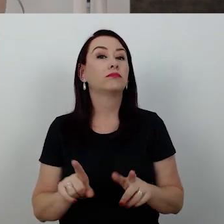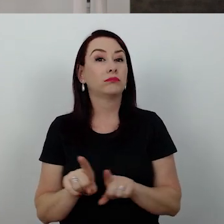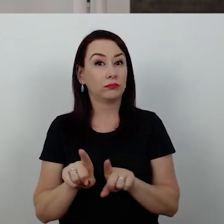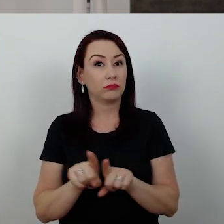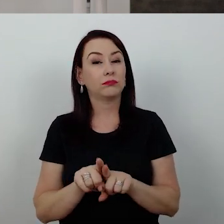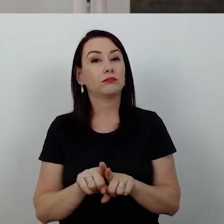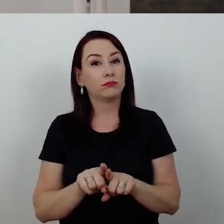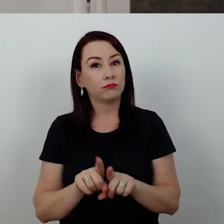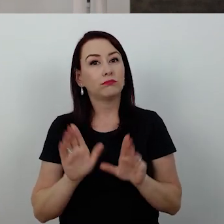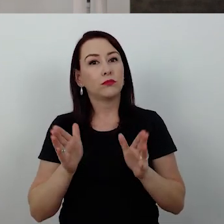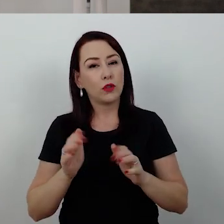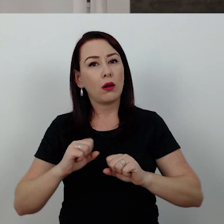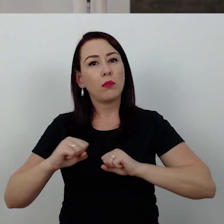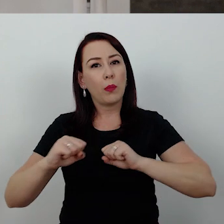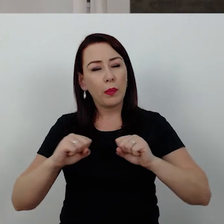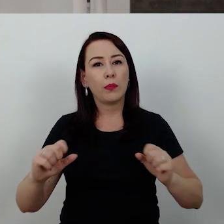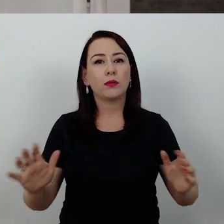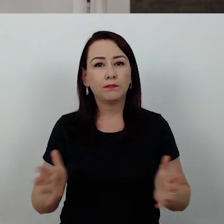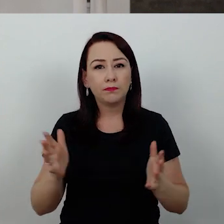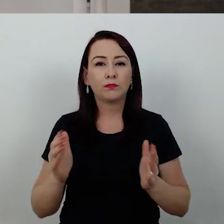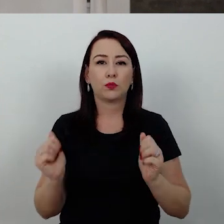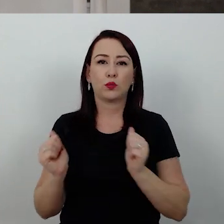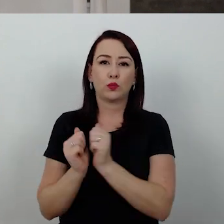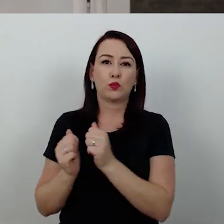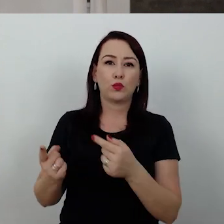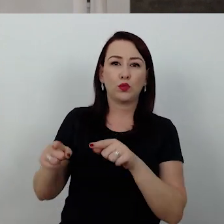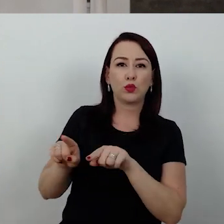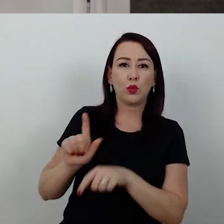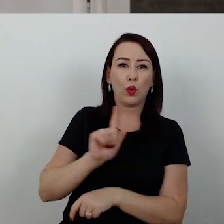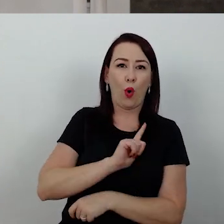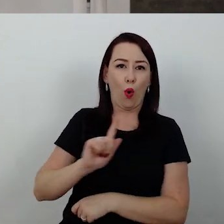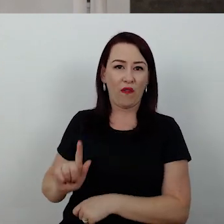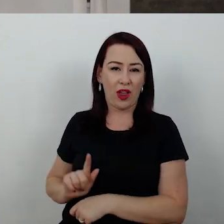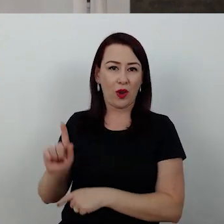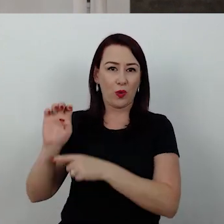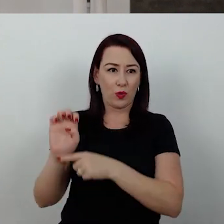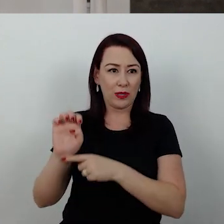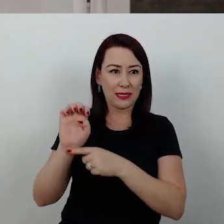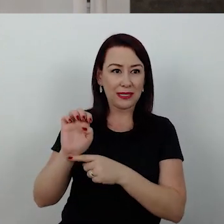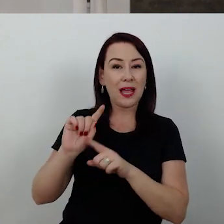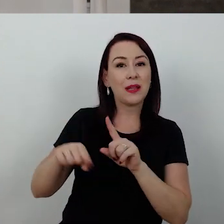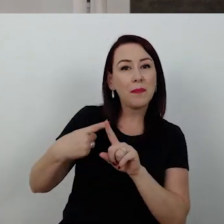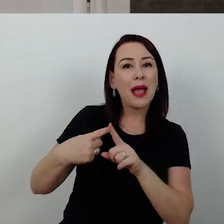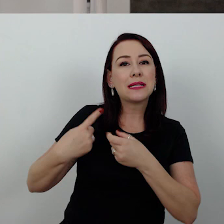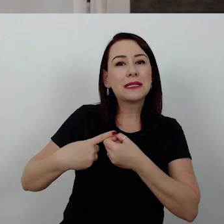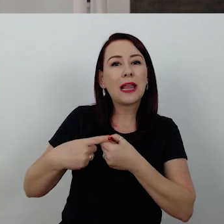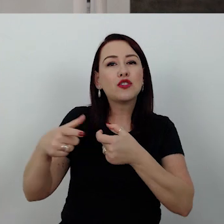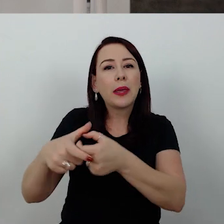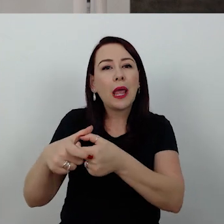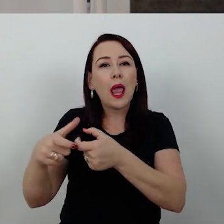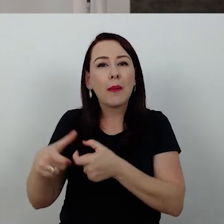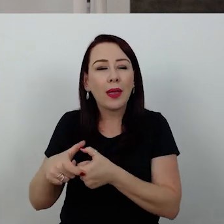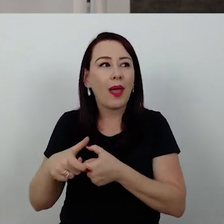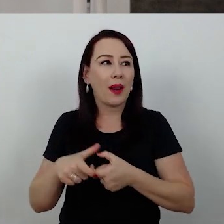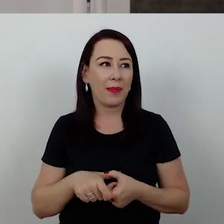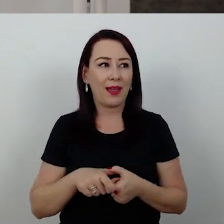também têm feito um movimento, né, junto ao governo do estado lá, para fomentar filmes commission em cidades menores, mas que também